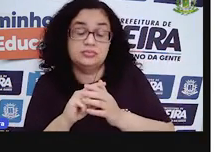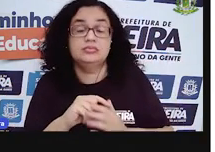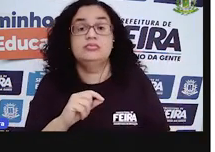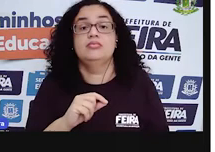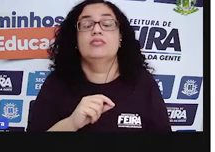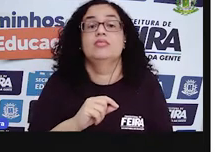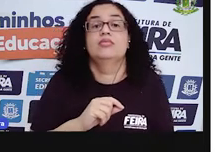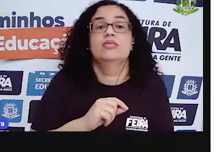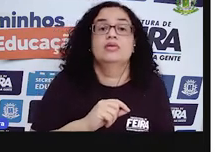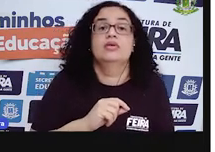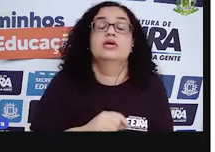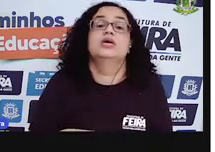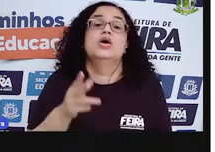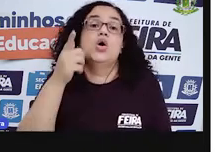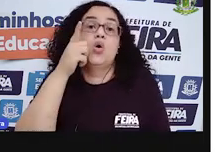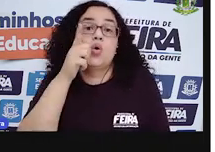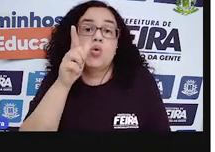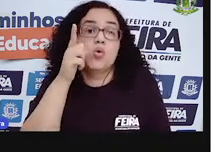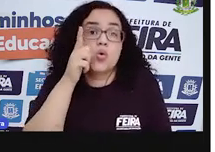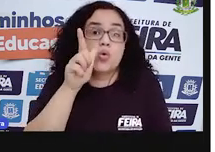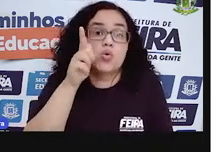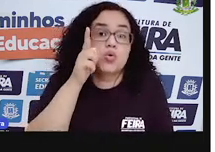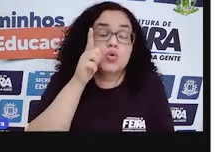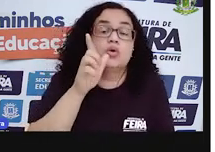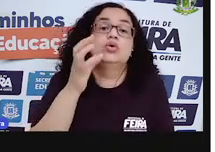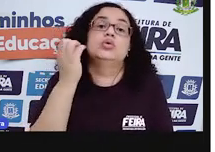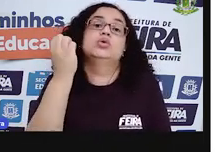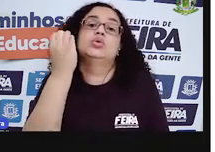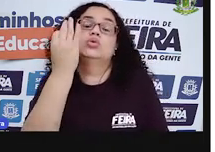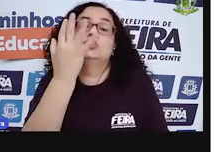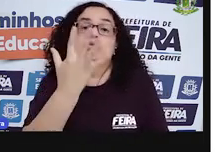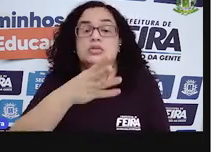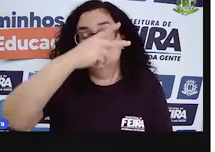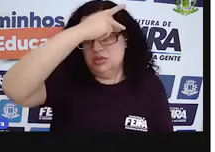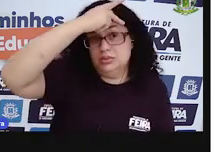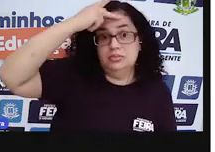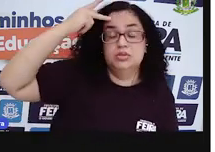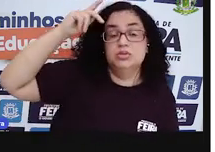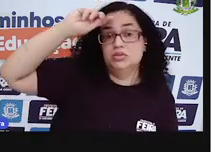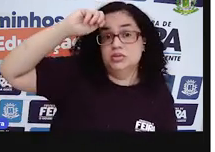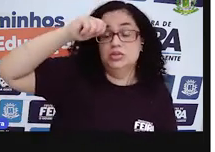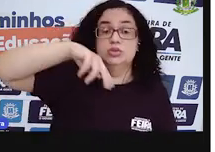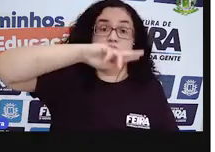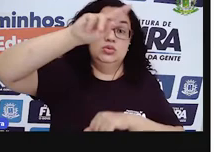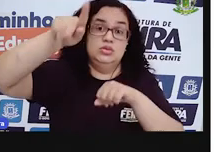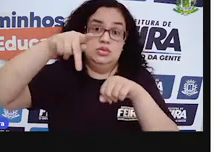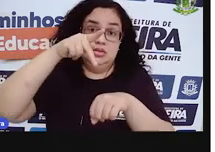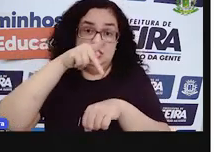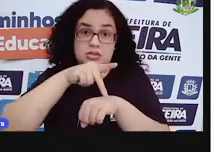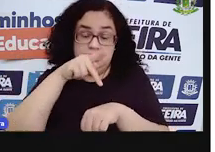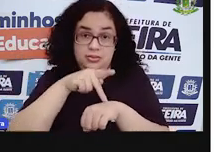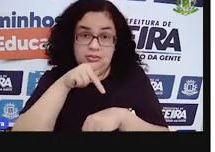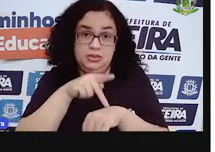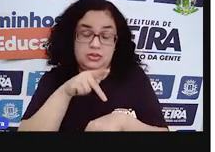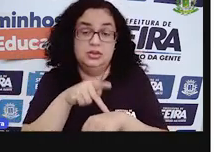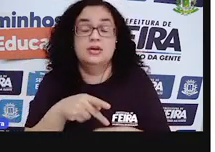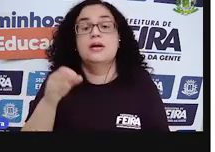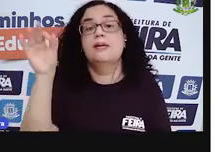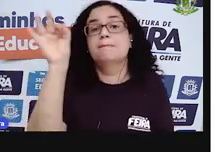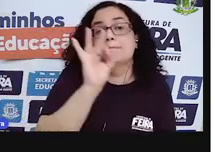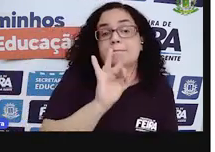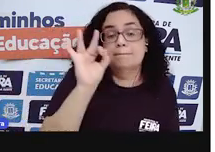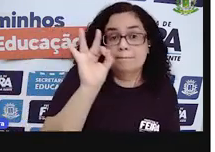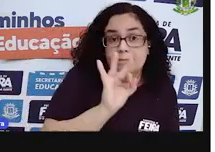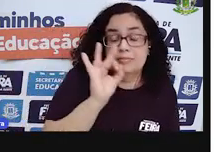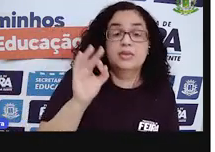e a gente conseguir determinar a quantidade de pessoas negras do nosso país partindo daquela